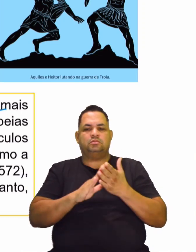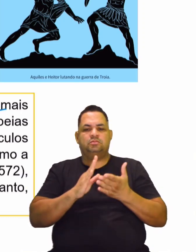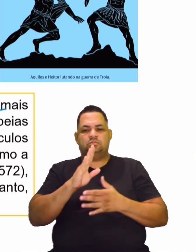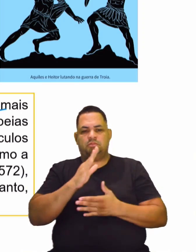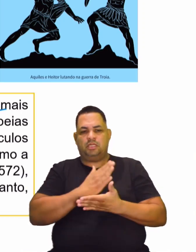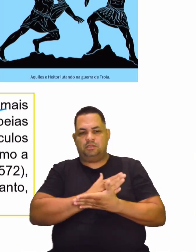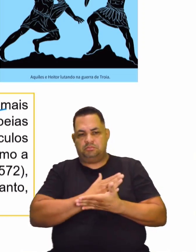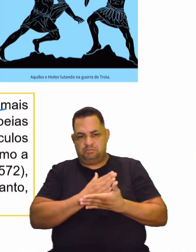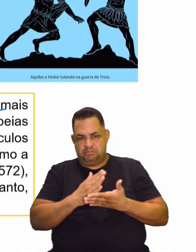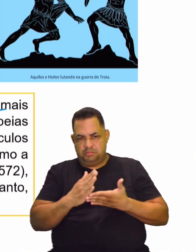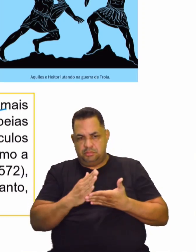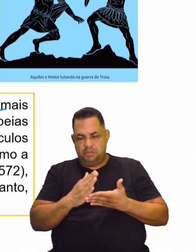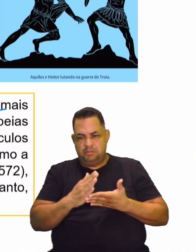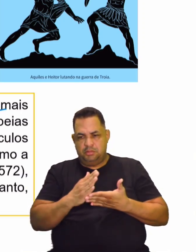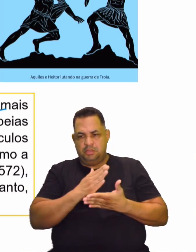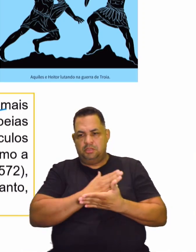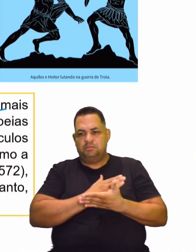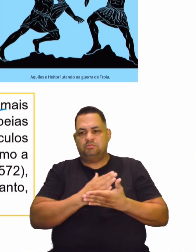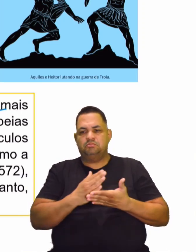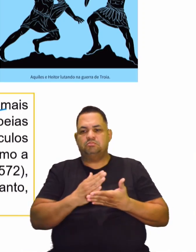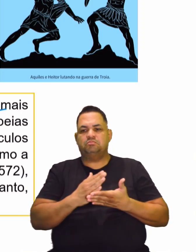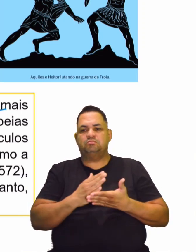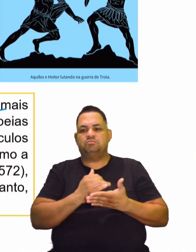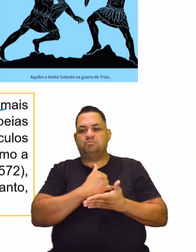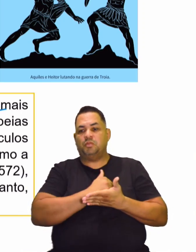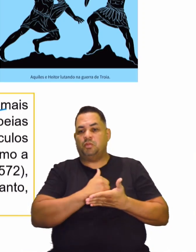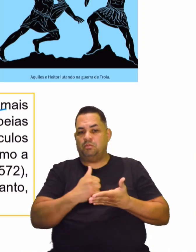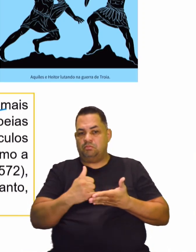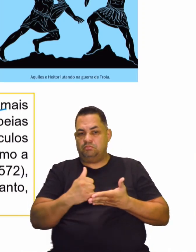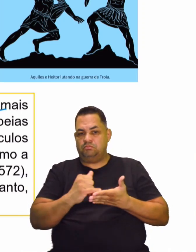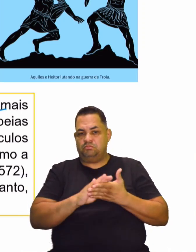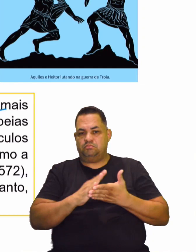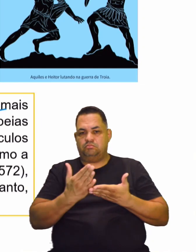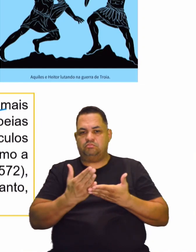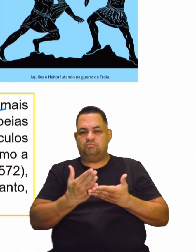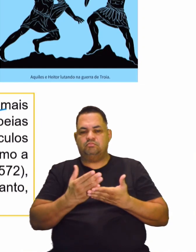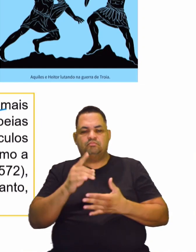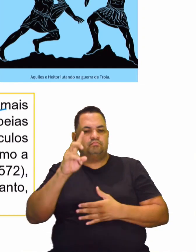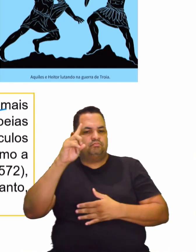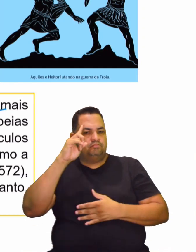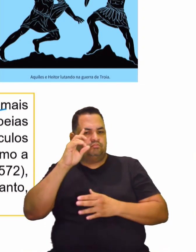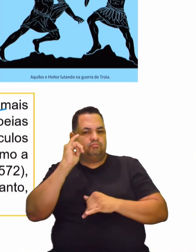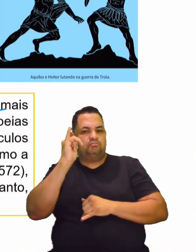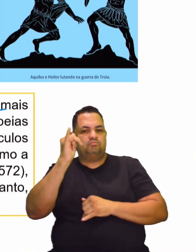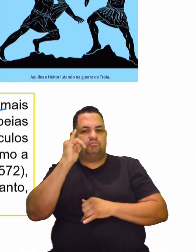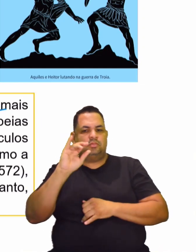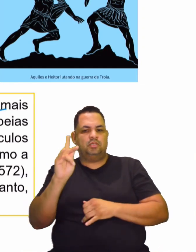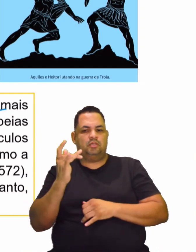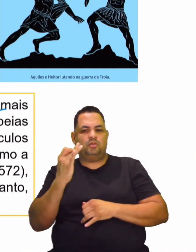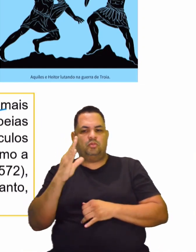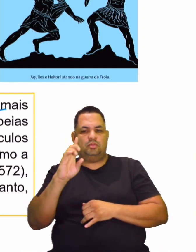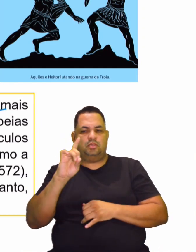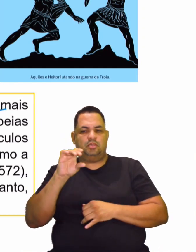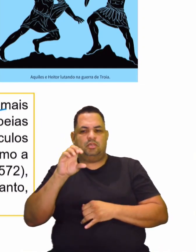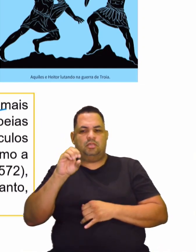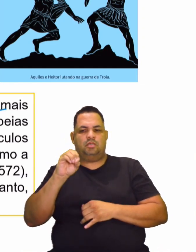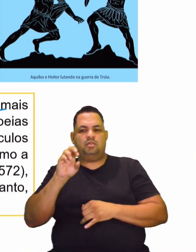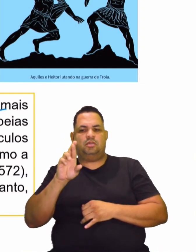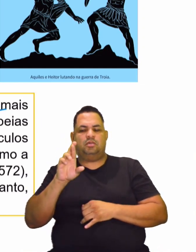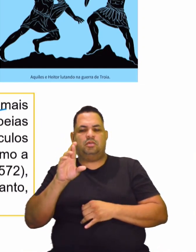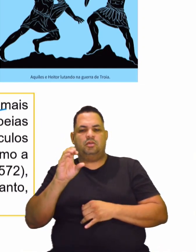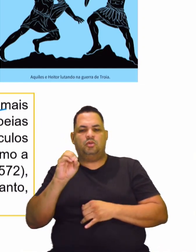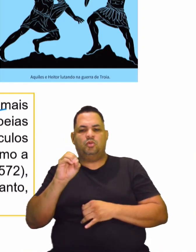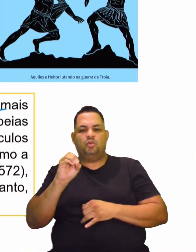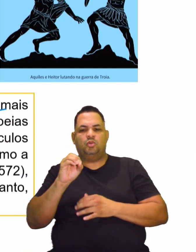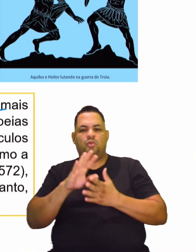primárias, ou seja, as primeiras que foram criadas, né? Inspirada então nas narrativas de Homero, ou seja, nos